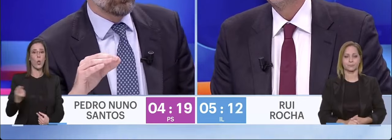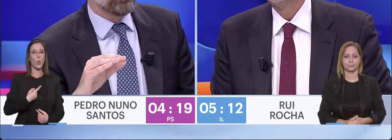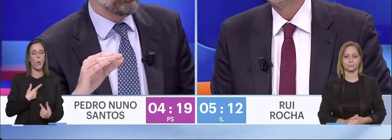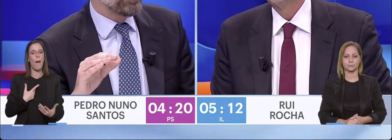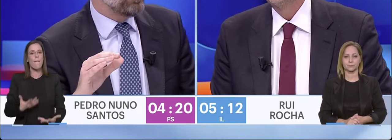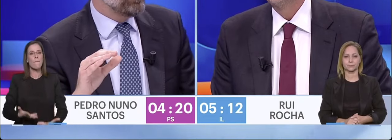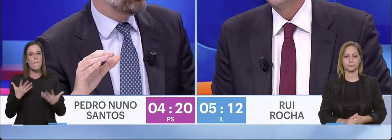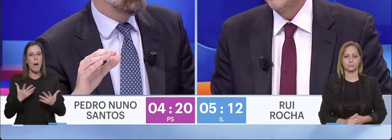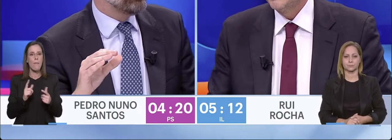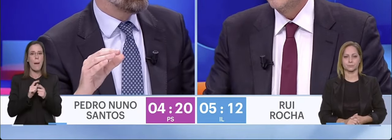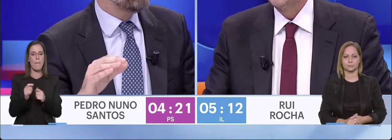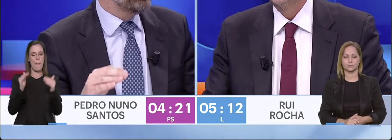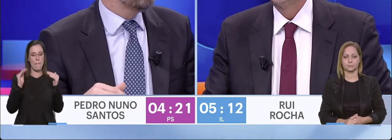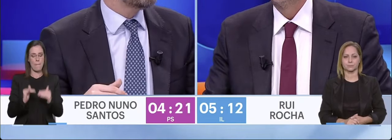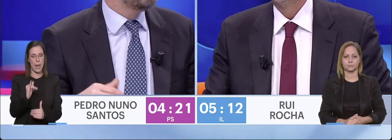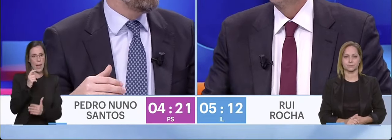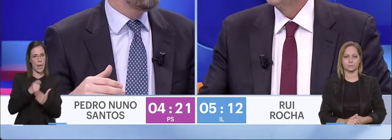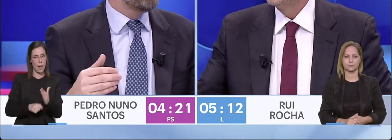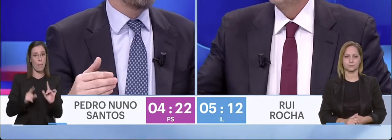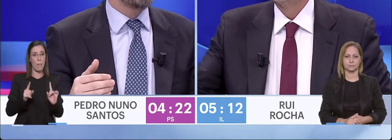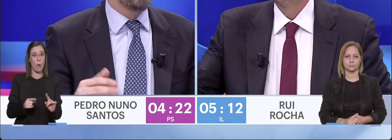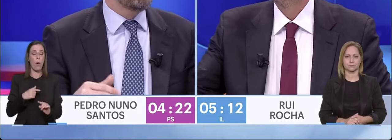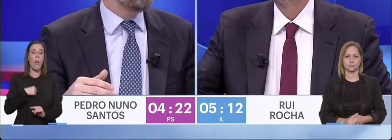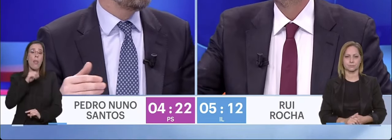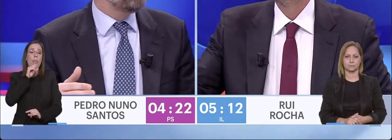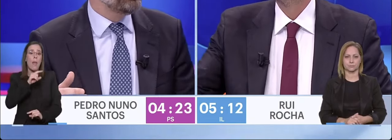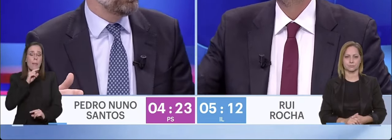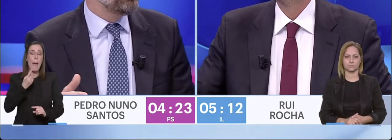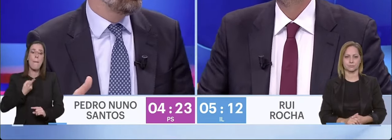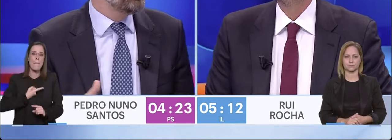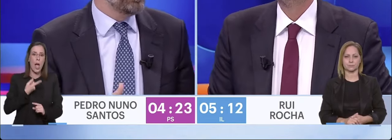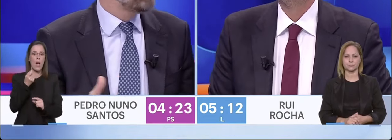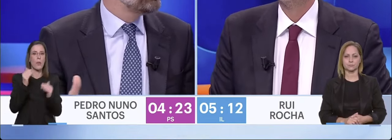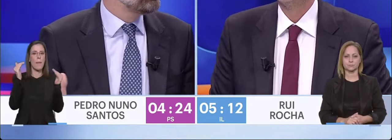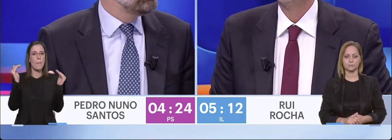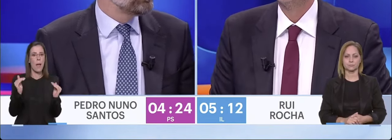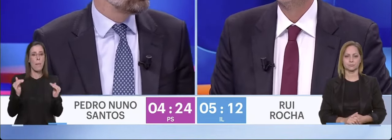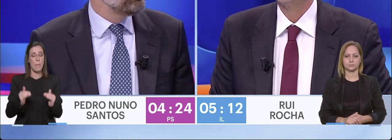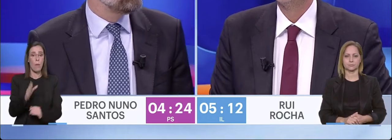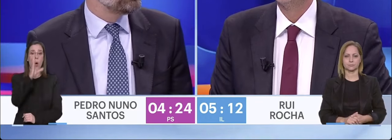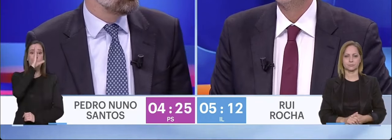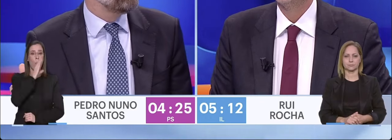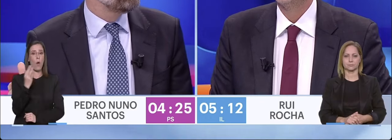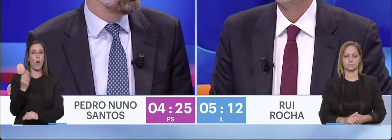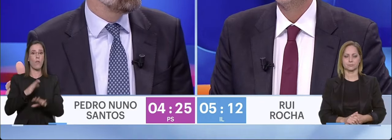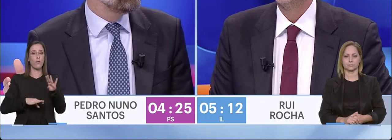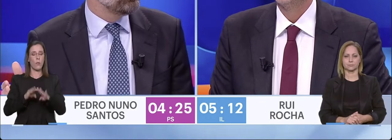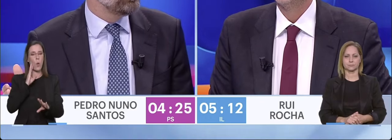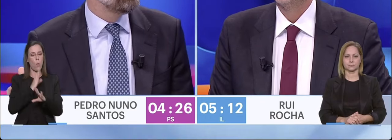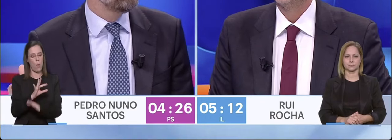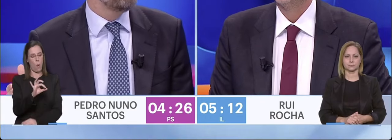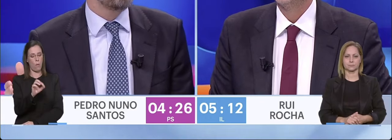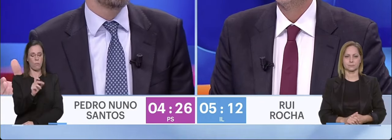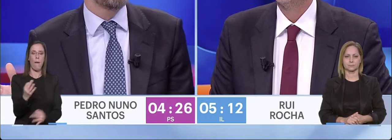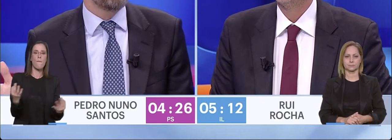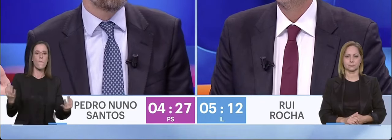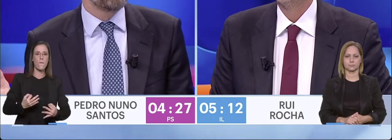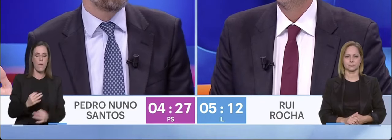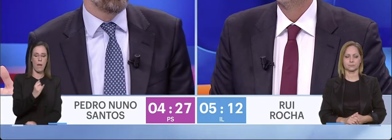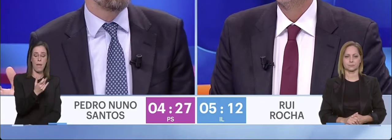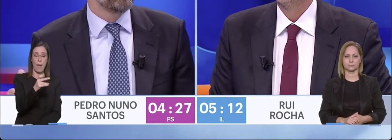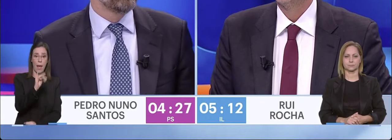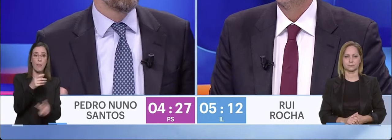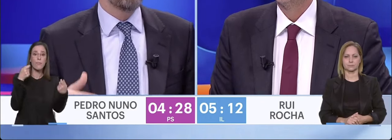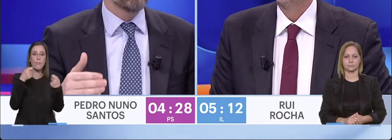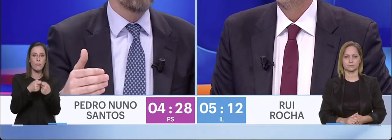desejamos pagar menos impostos e nós na medida do que é possível devemos baixar Aliás foi isso que o governo Esteve a fazer durante os últimos 8 anos no que ao IRS